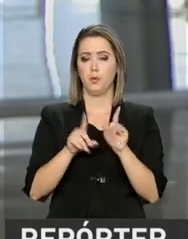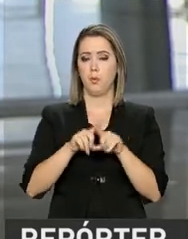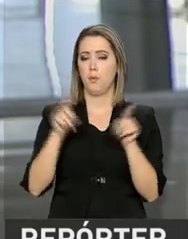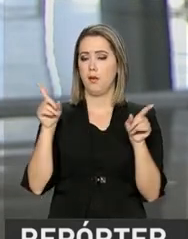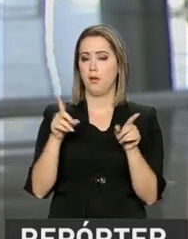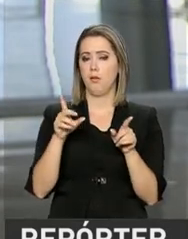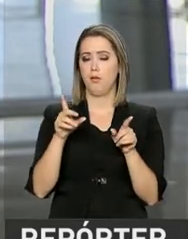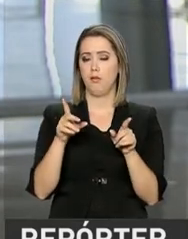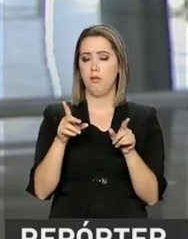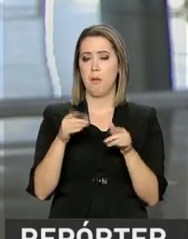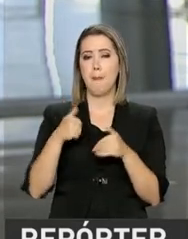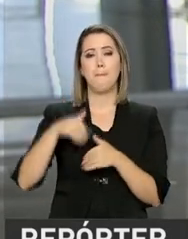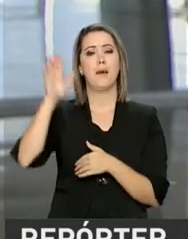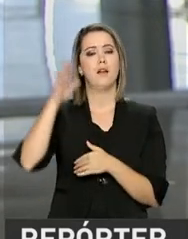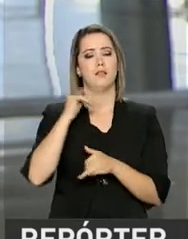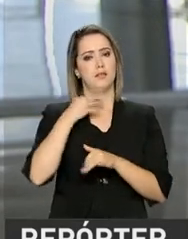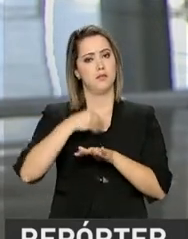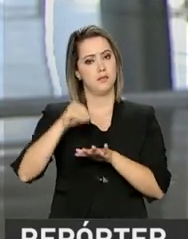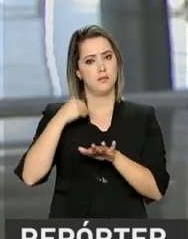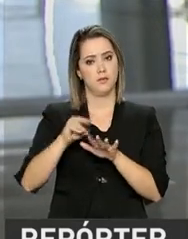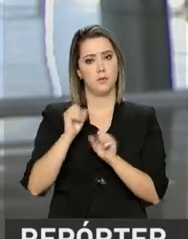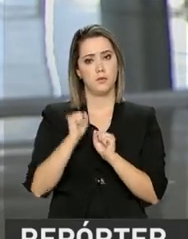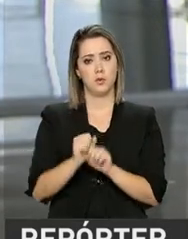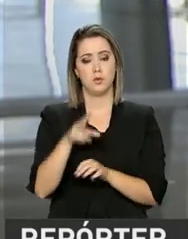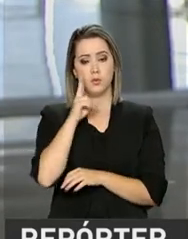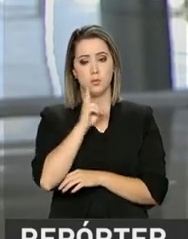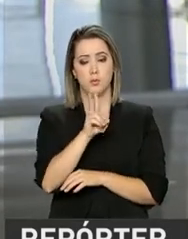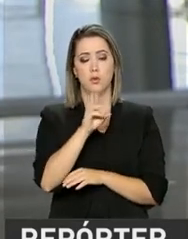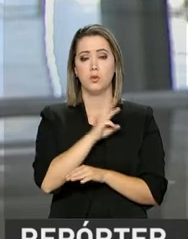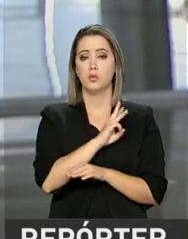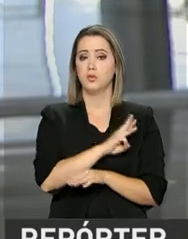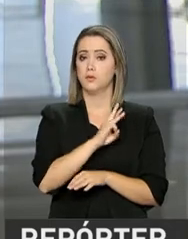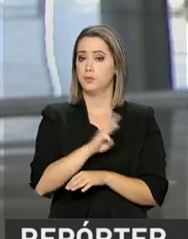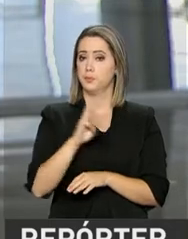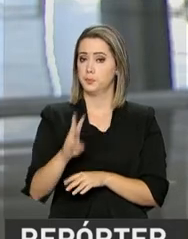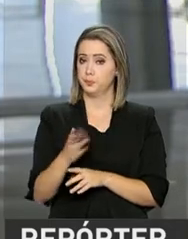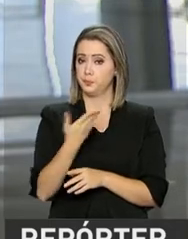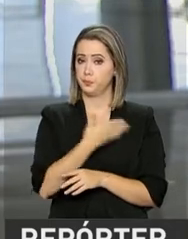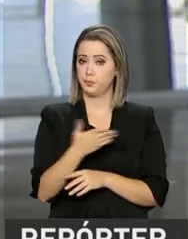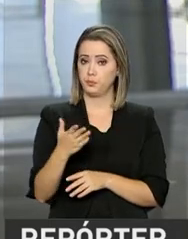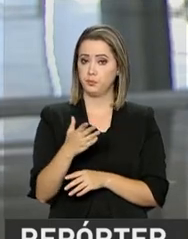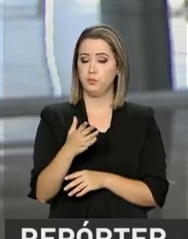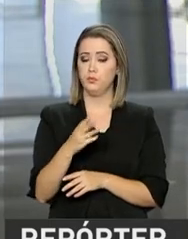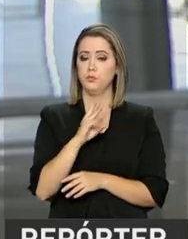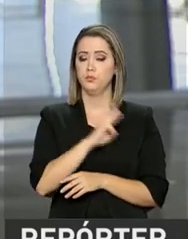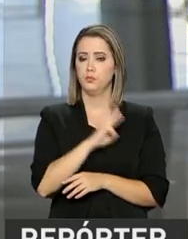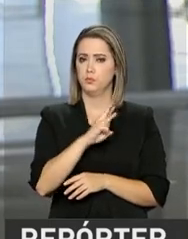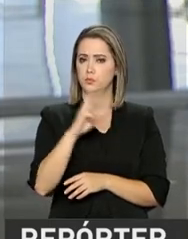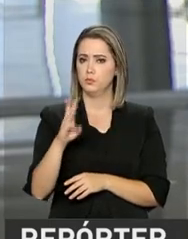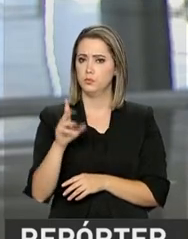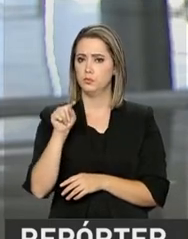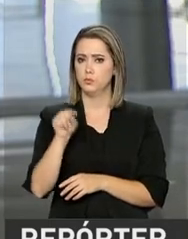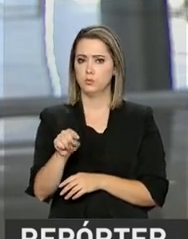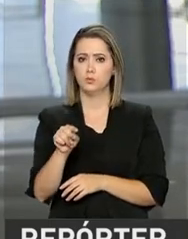informações podem ser encontradas no endereço eletrônico da companhia na internet que é o